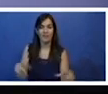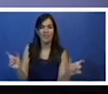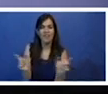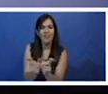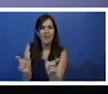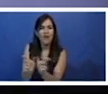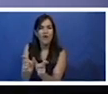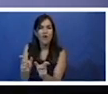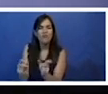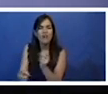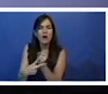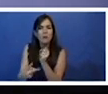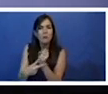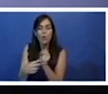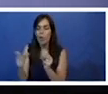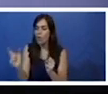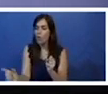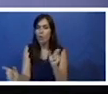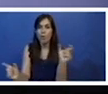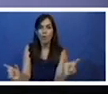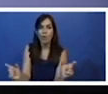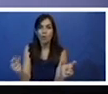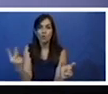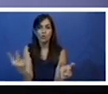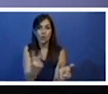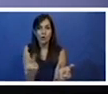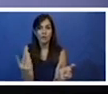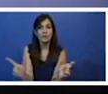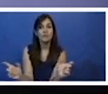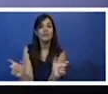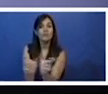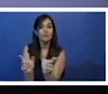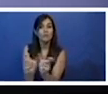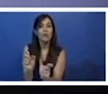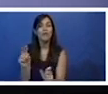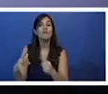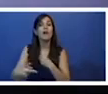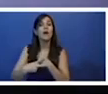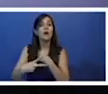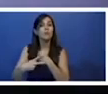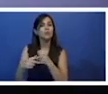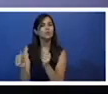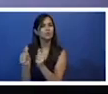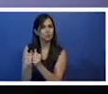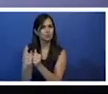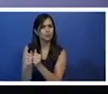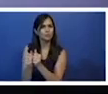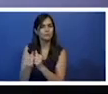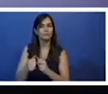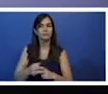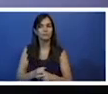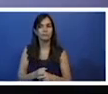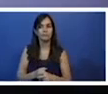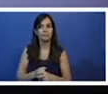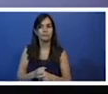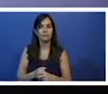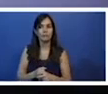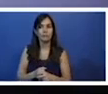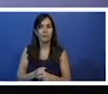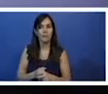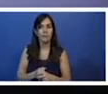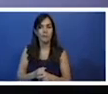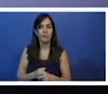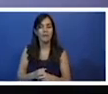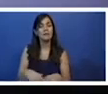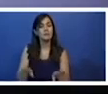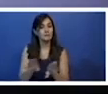lembram das locuções verbais? Duas palavrinhas juntas, dois verbos juntos. Em locuções verbais,